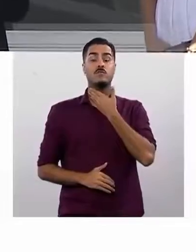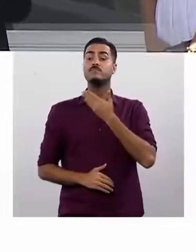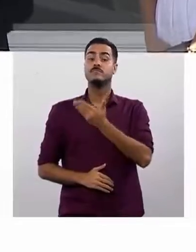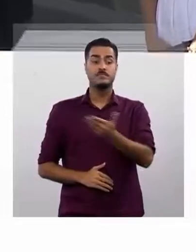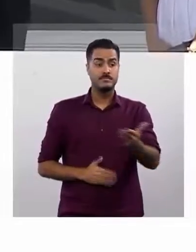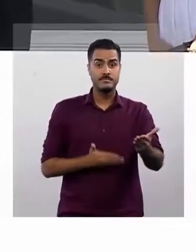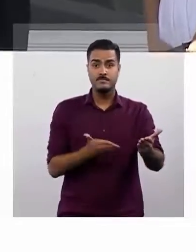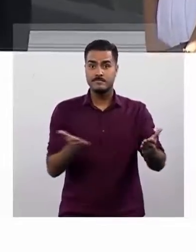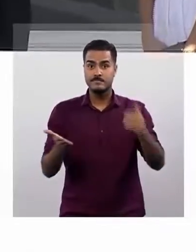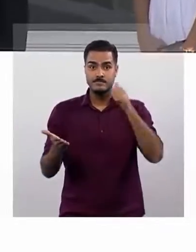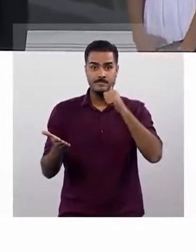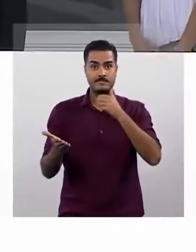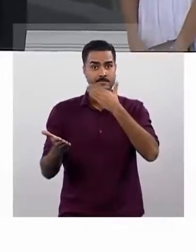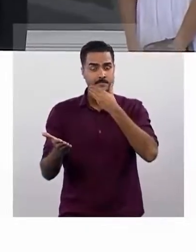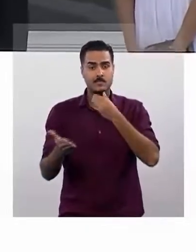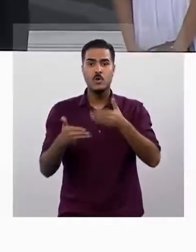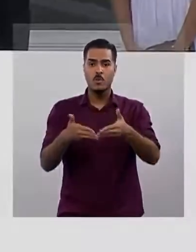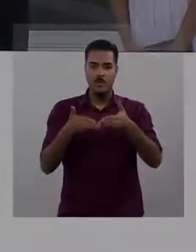Restituirei e te